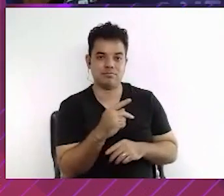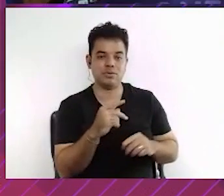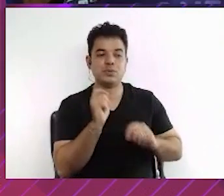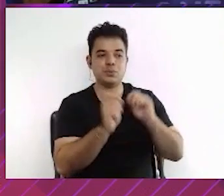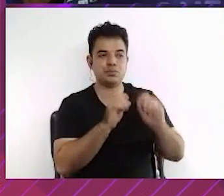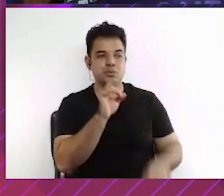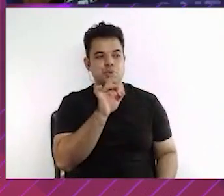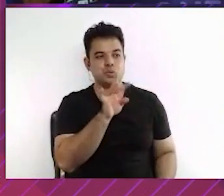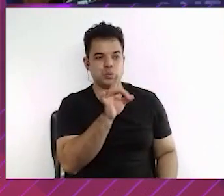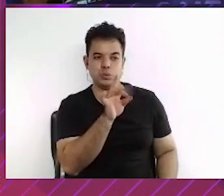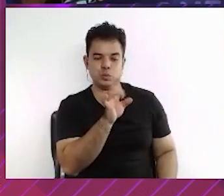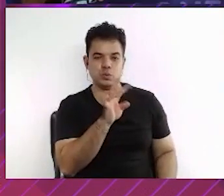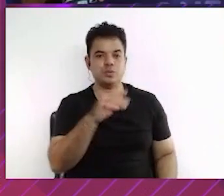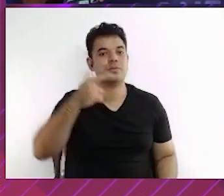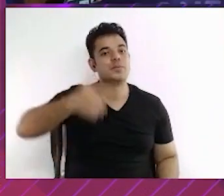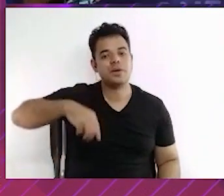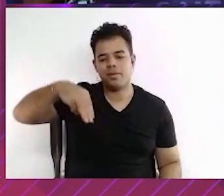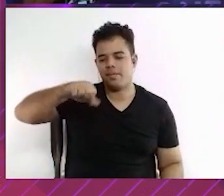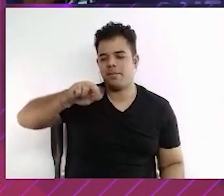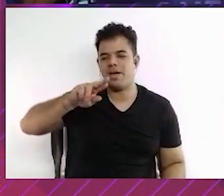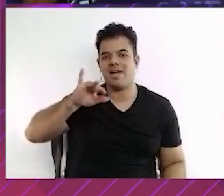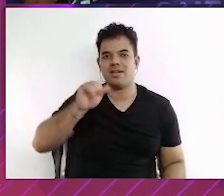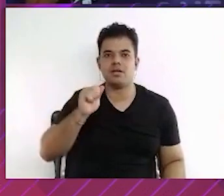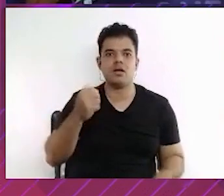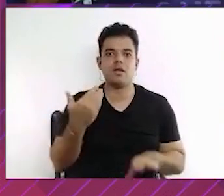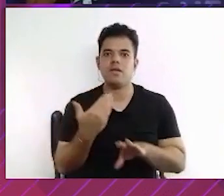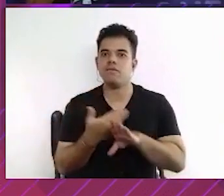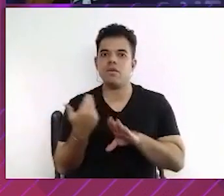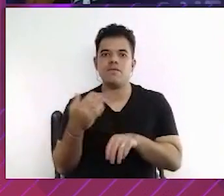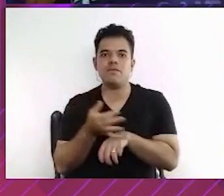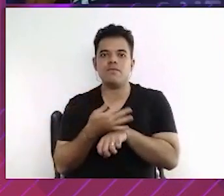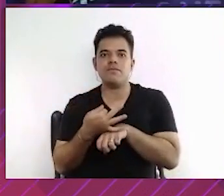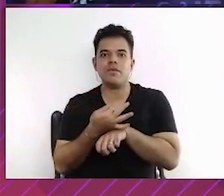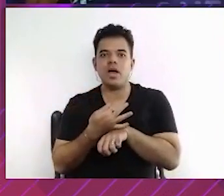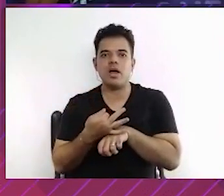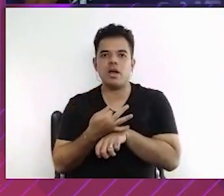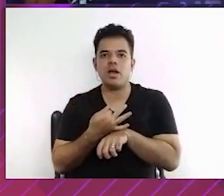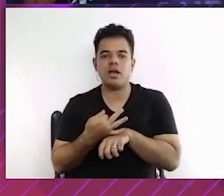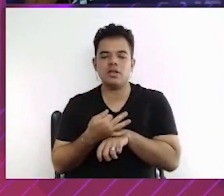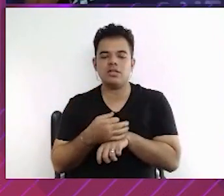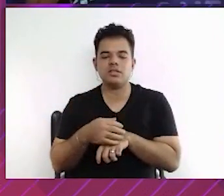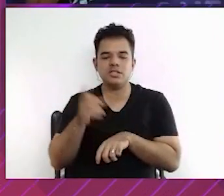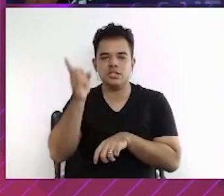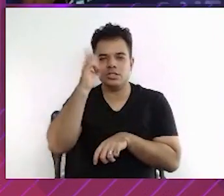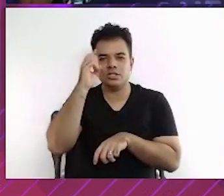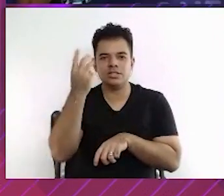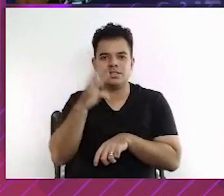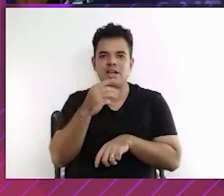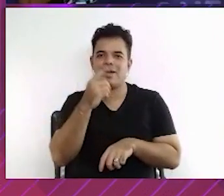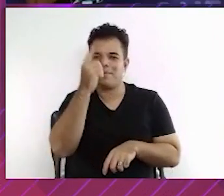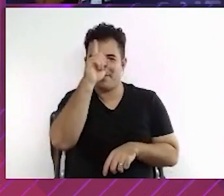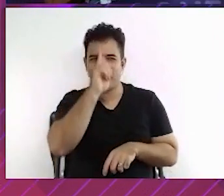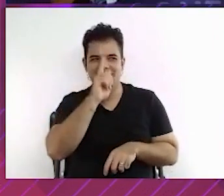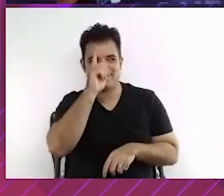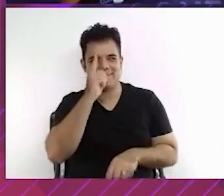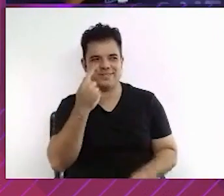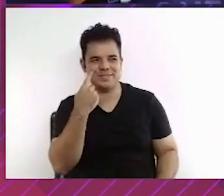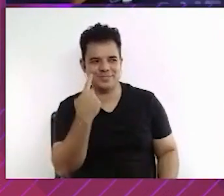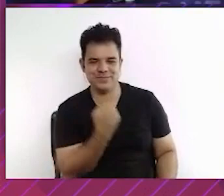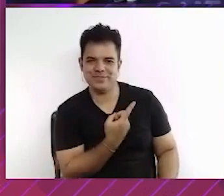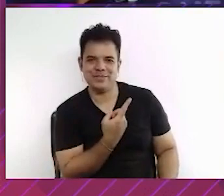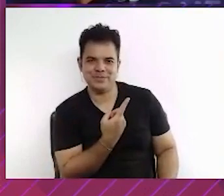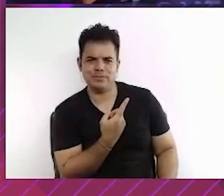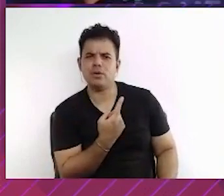a Maria saiu de férias ali, no dia 3. Por isso que ela ficou amarelinha, ela saiu de férias. Mas por que ela está